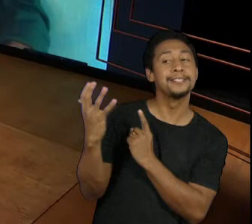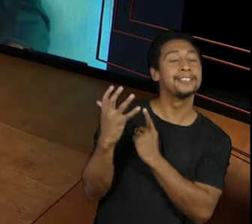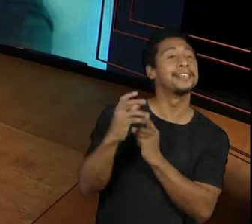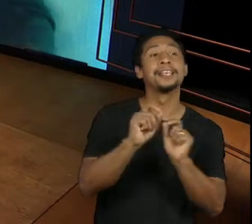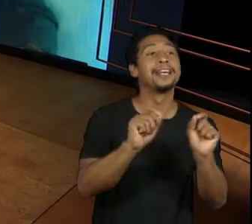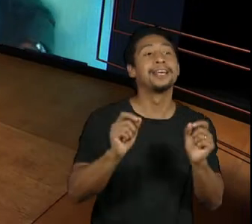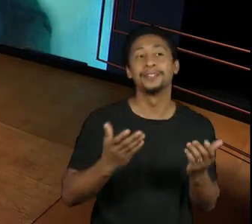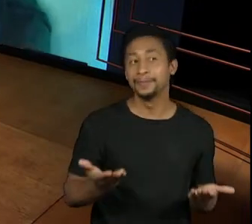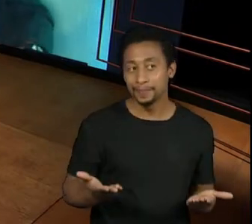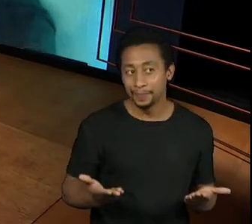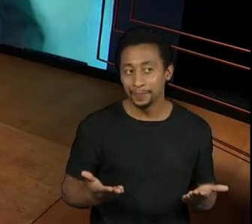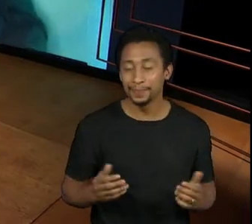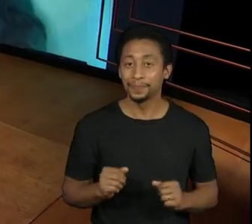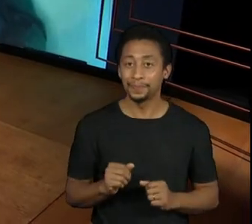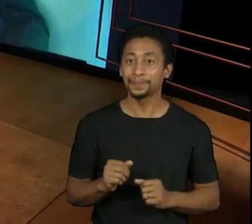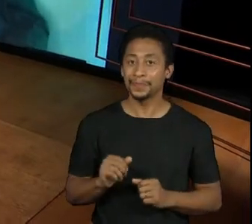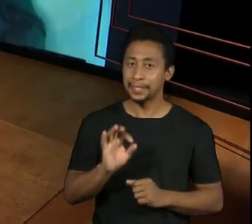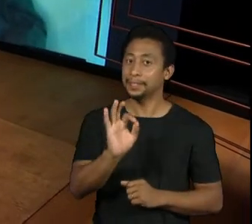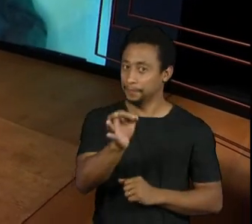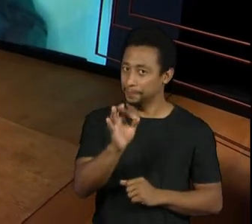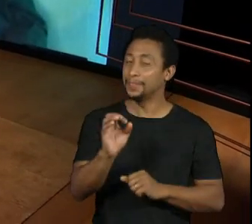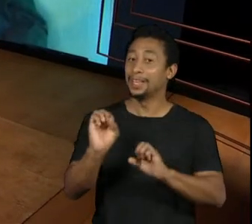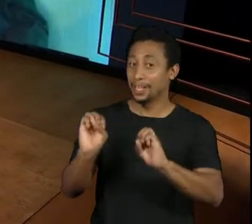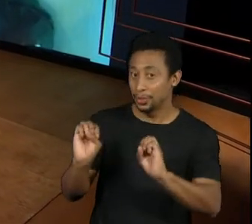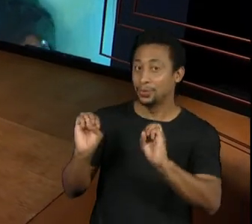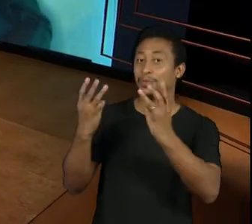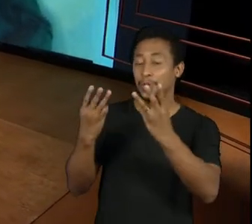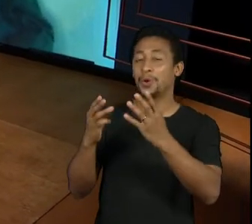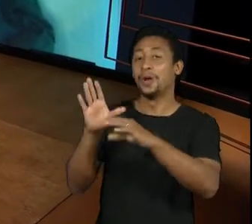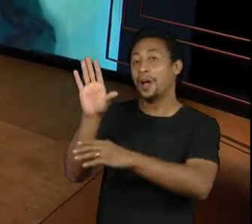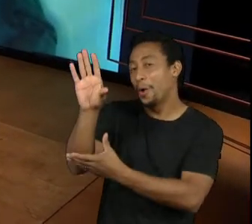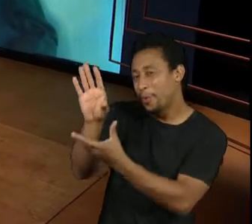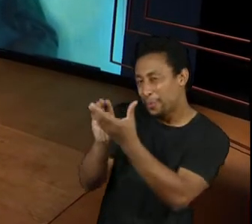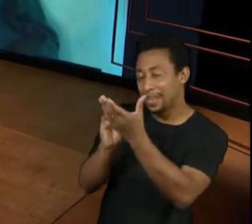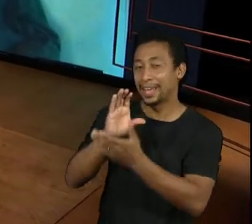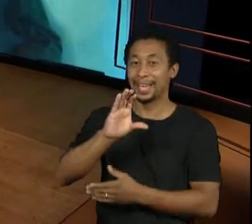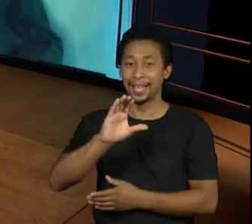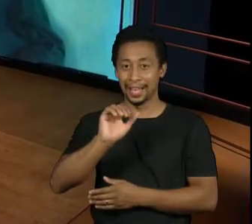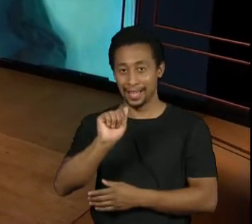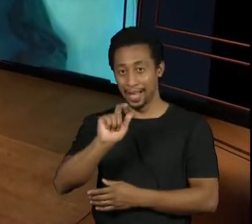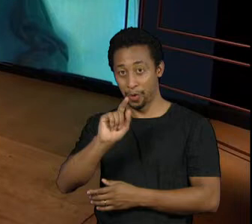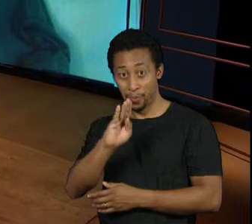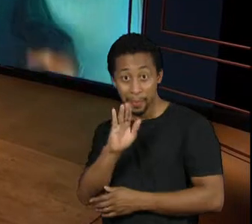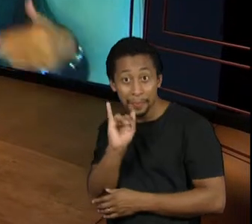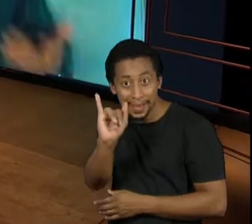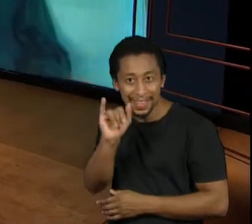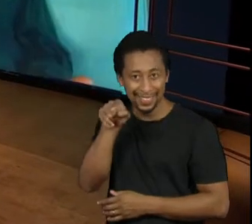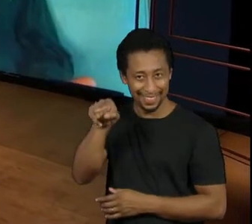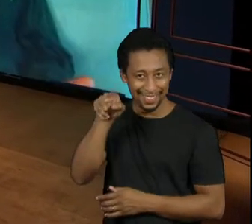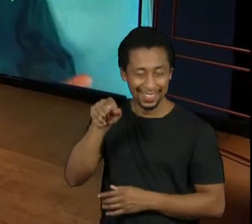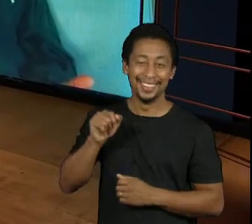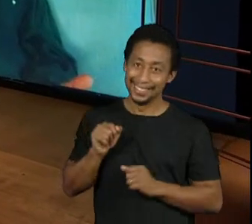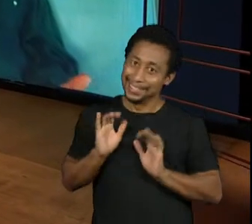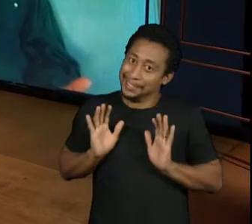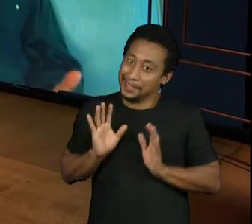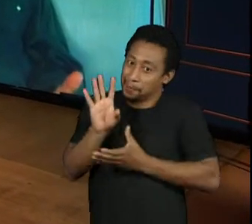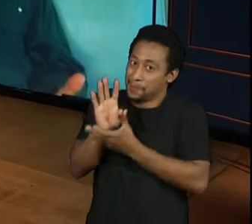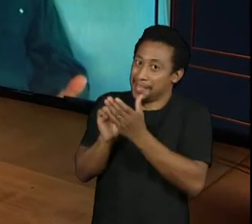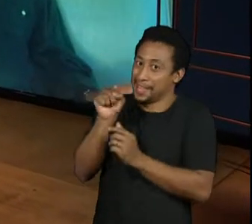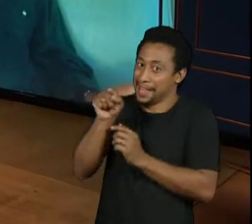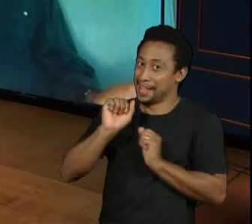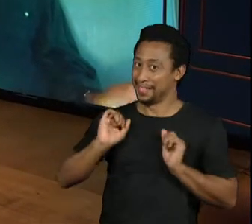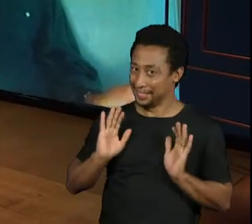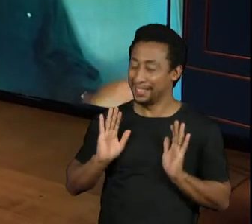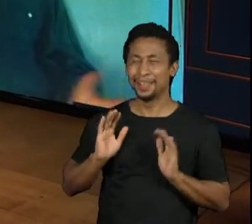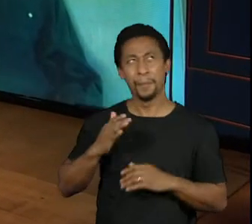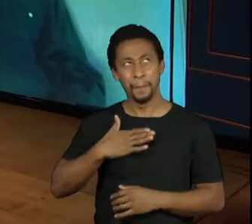época? Eu fiz um show imitando o Calbi Peixoto, quer dizer, eu achava que eu imitava o Calbi Peixoto. Eu devia